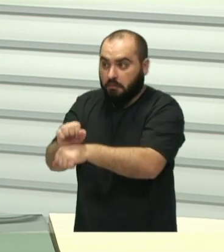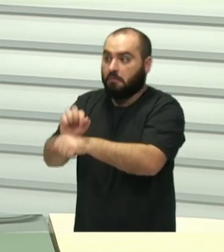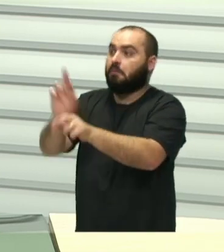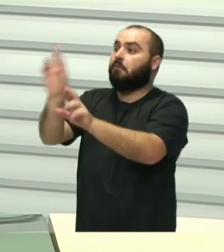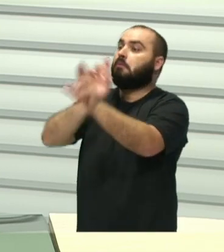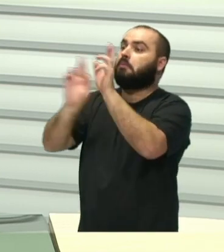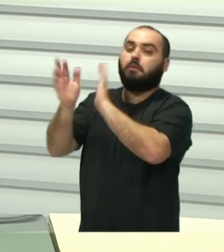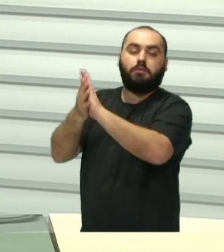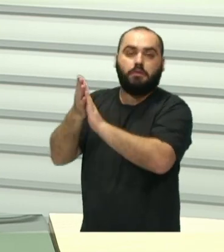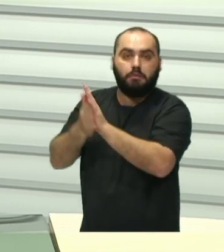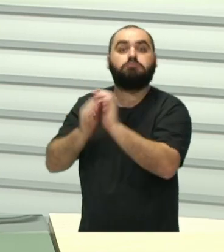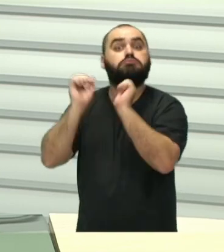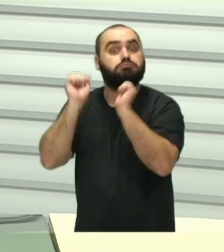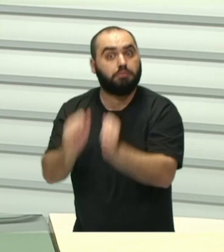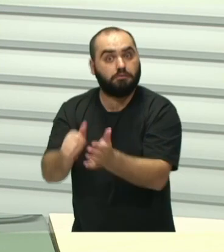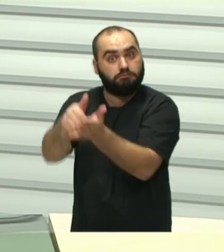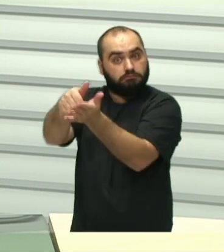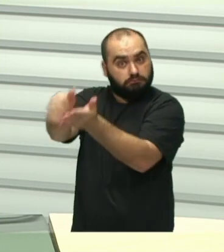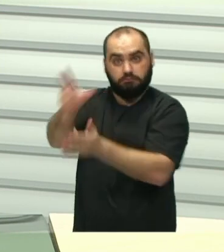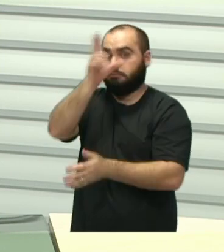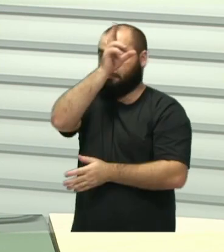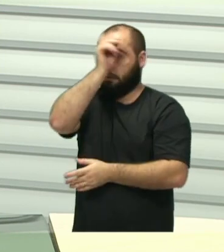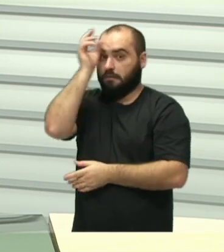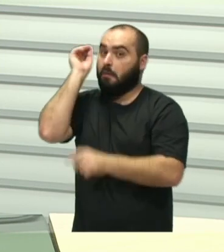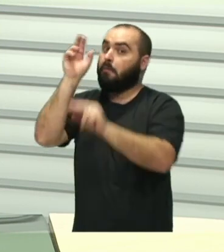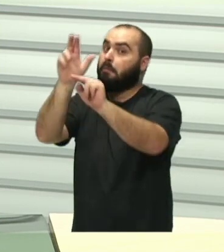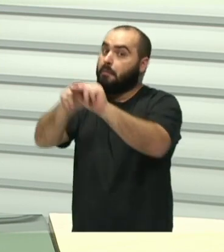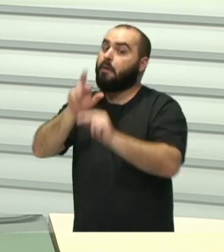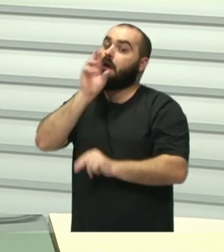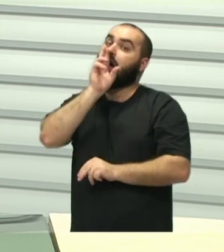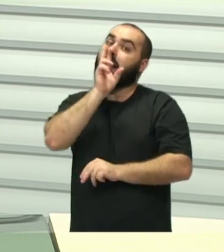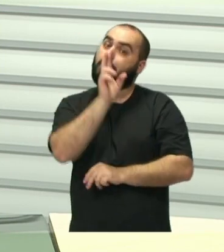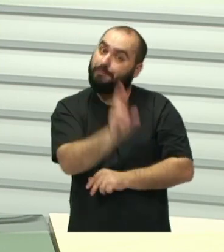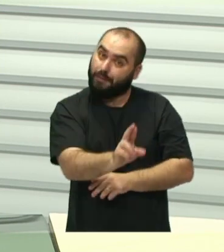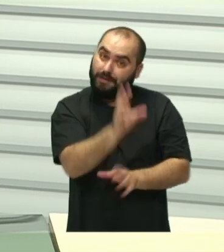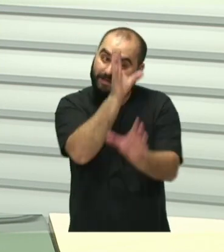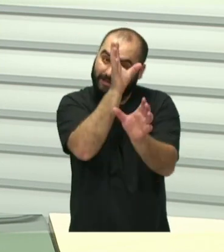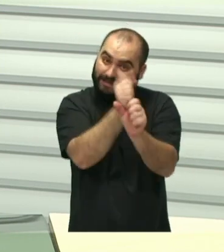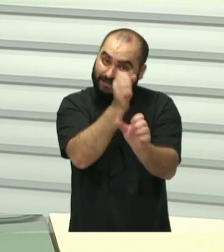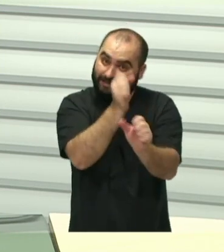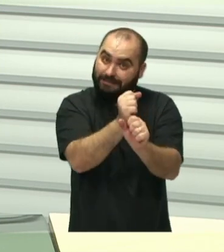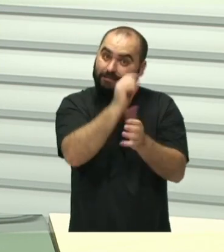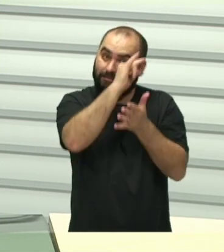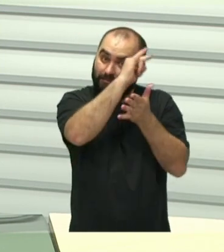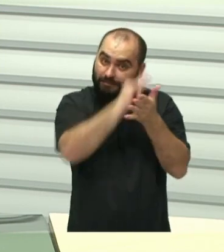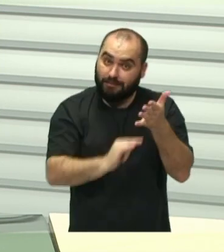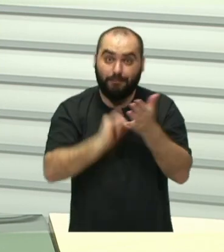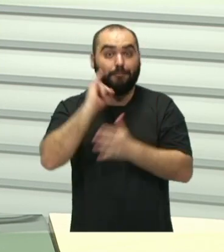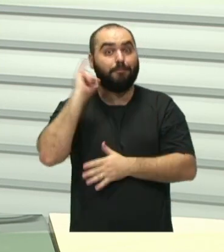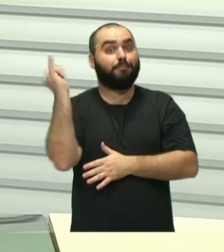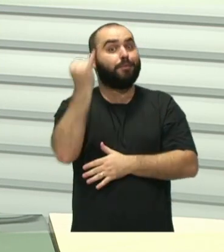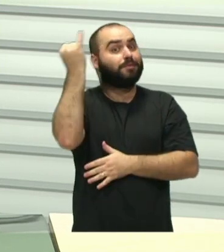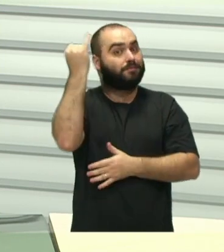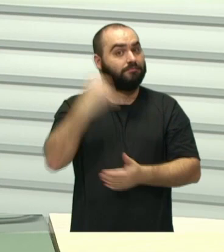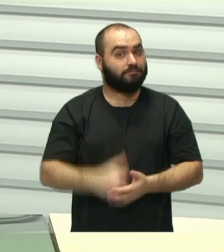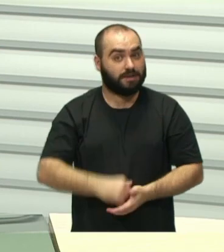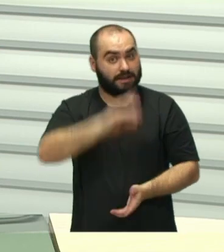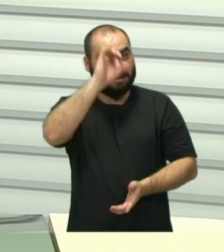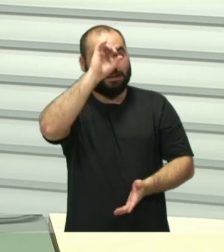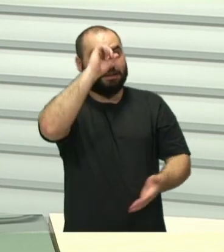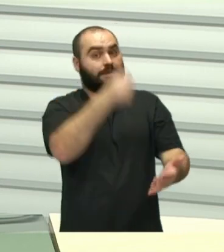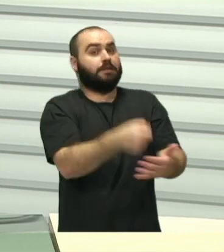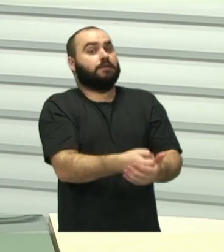uma cassação então a resposta do conteúdo do requerimento ele é muito importante e ele vincula essa